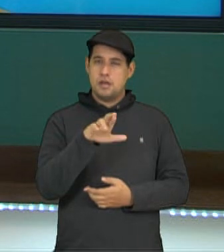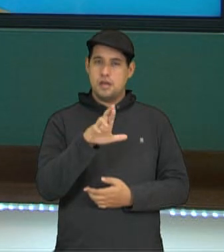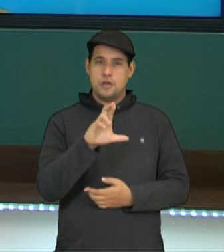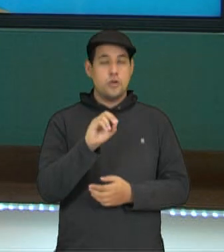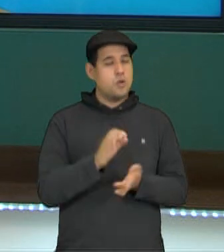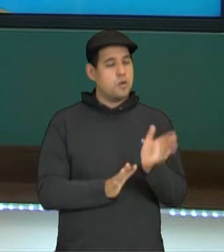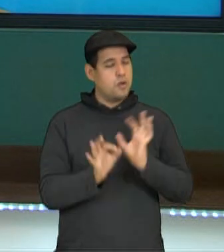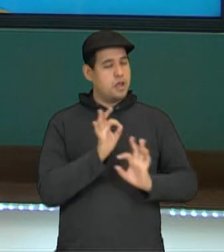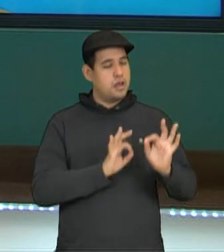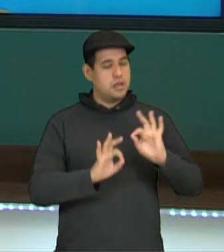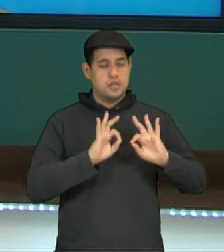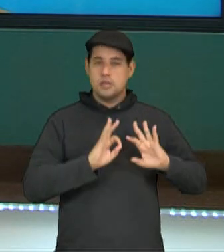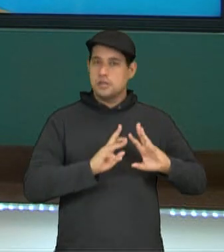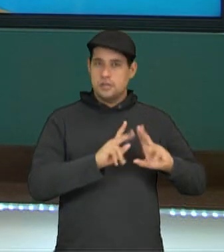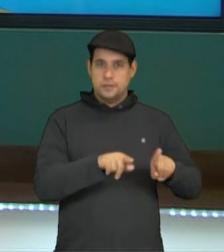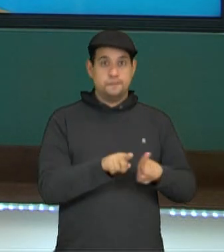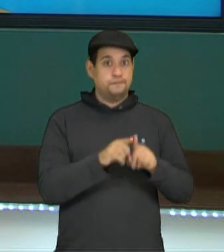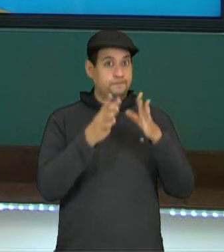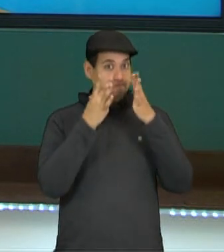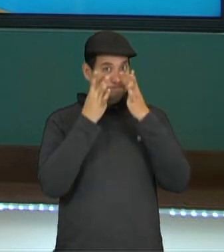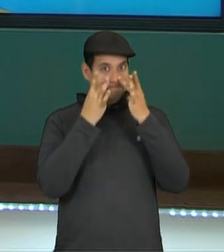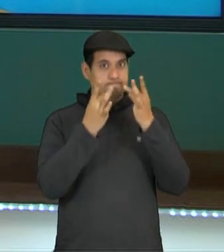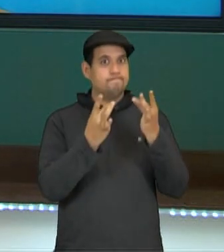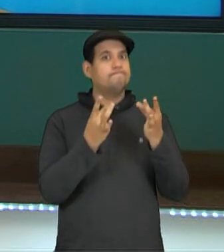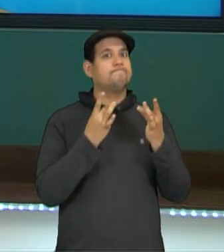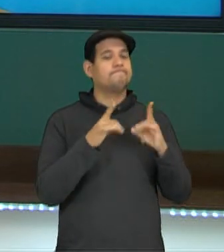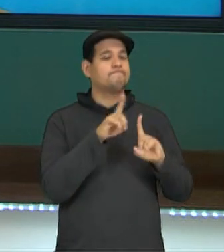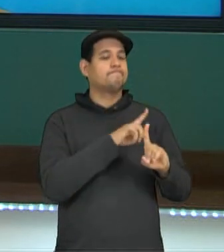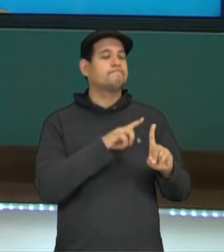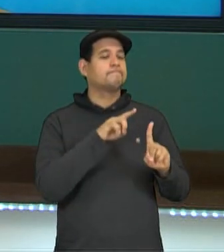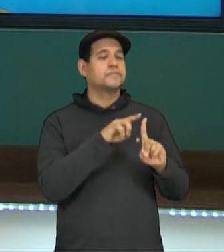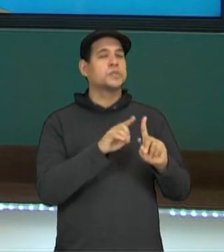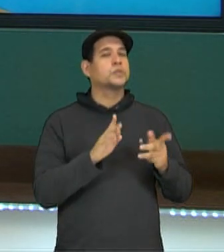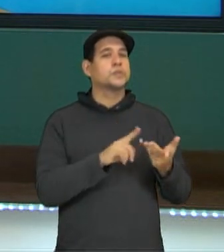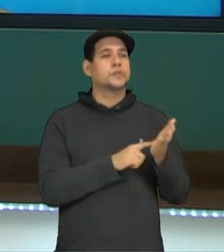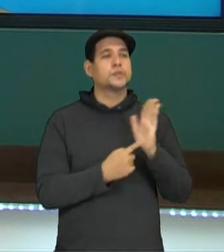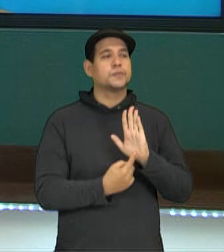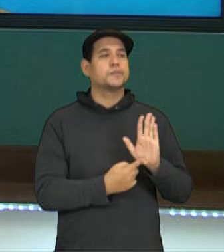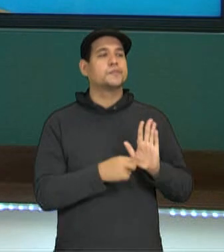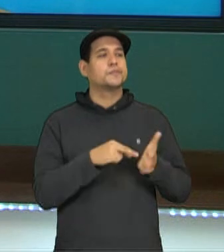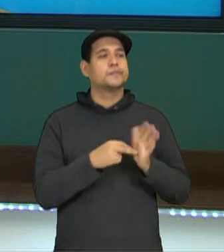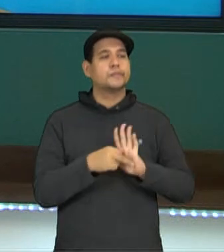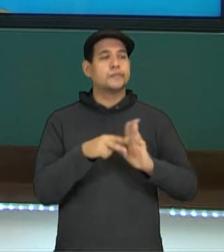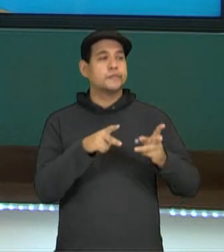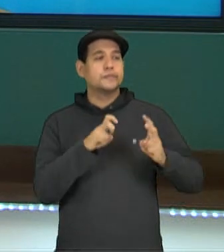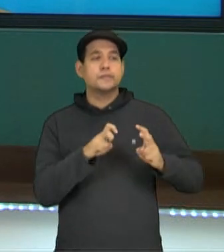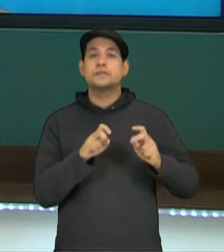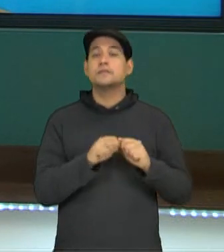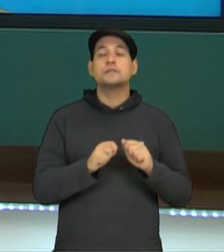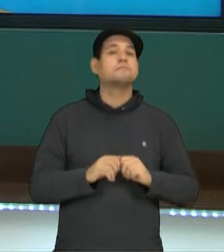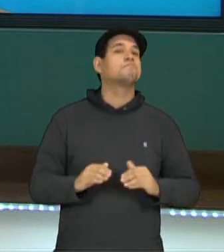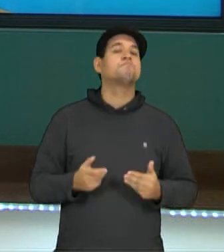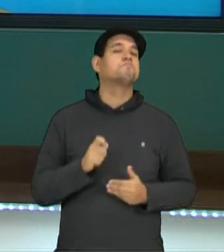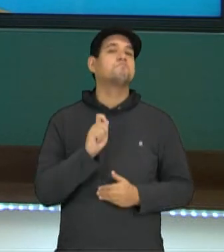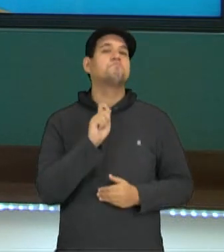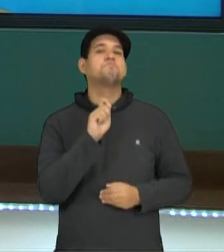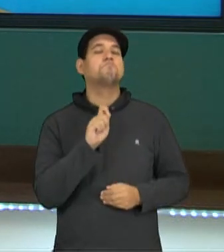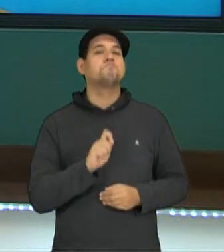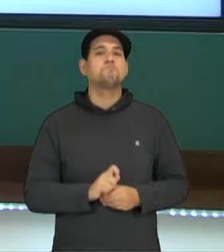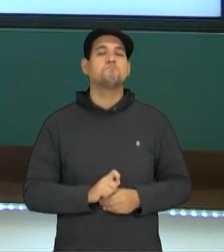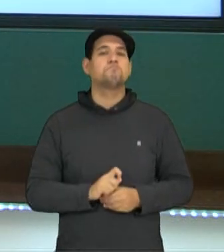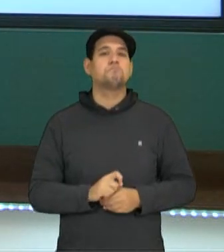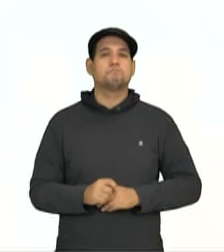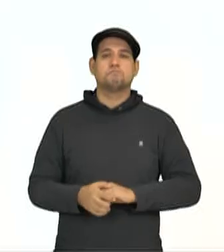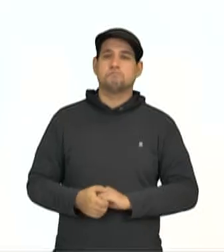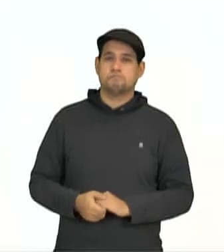tudo organizadinho aí e preste atenção aqui nos nossos objetivos que eu vou mostrar agora para ver o que a gente vai fazer hoje, o que a gente vai